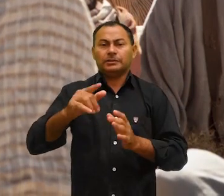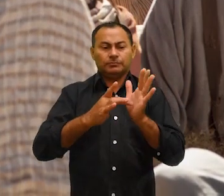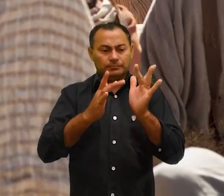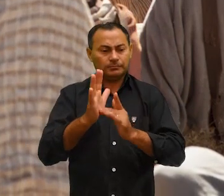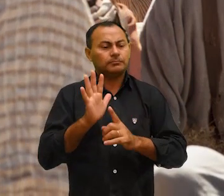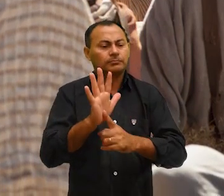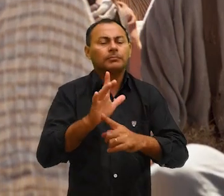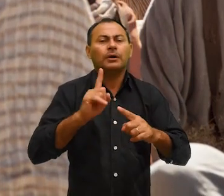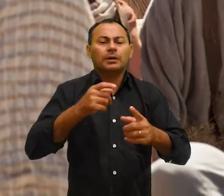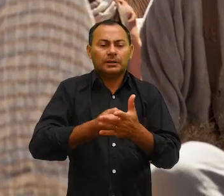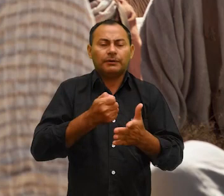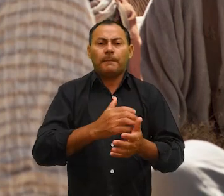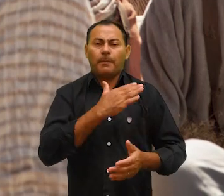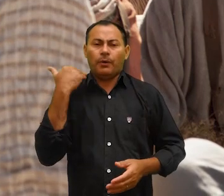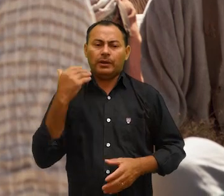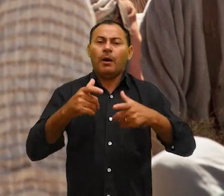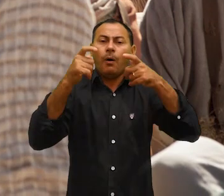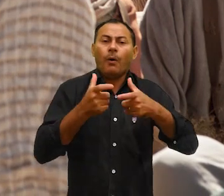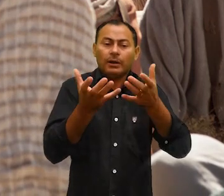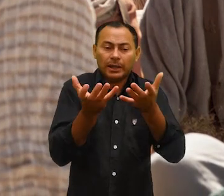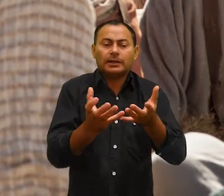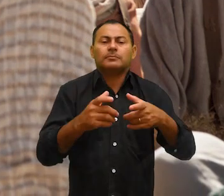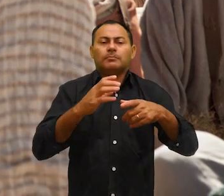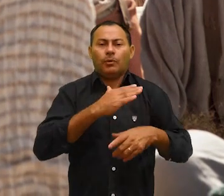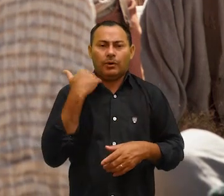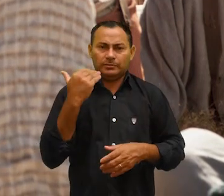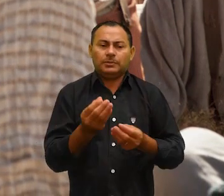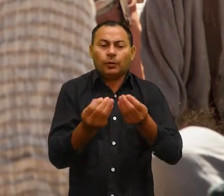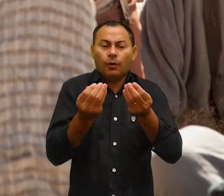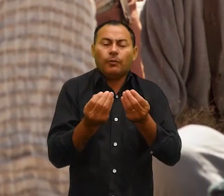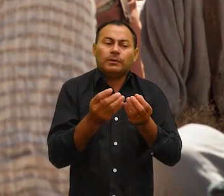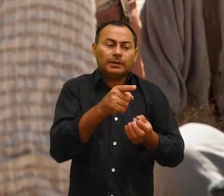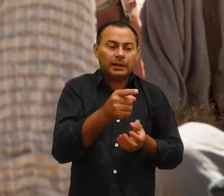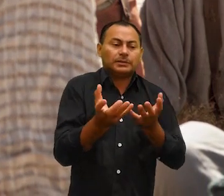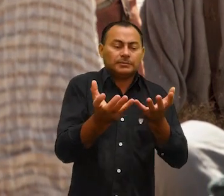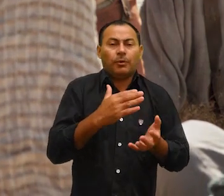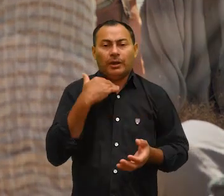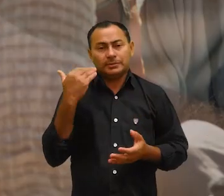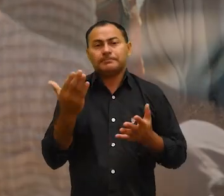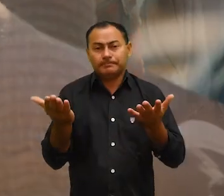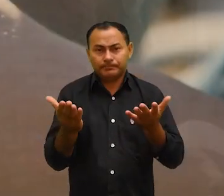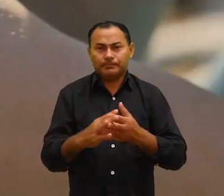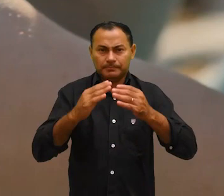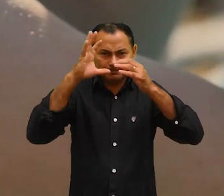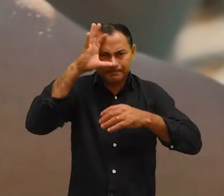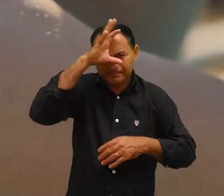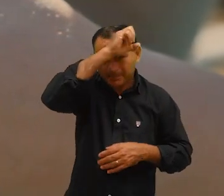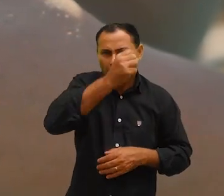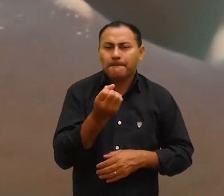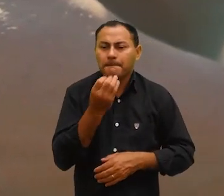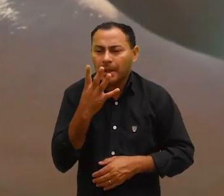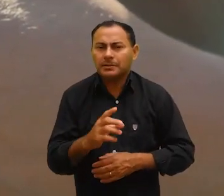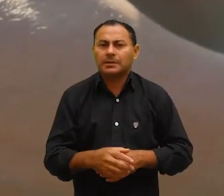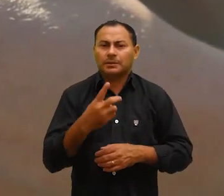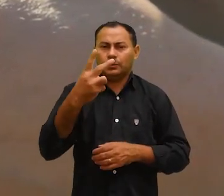estava mostrando por que eles deveriam morrer, onde queria que eles morressem e como queria que eles morressem. Para compreendermos